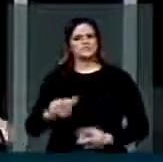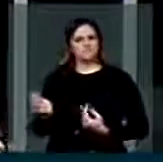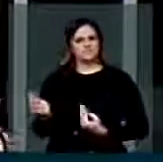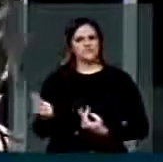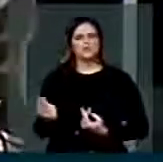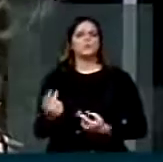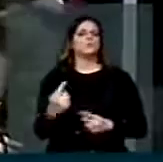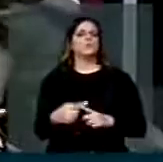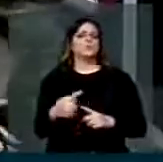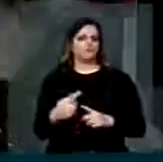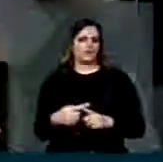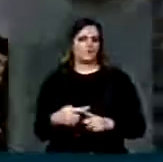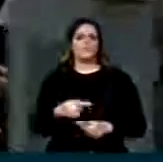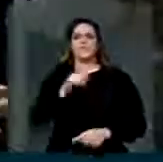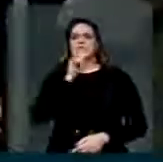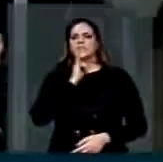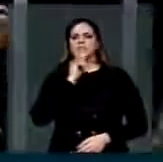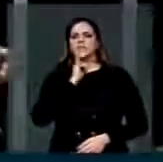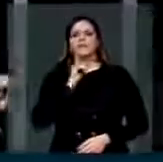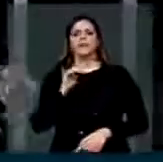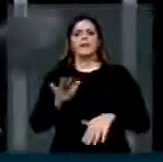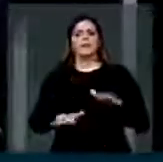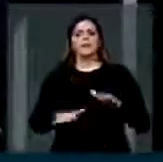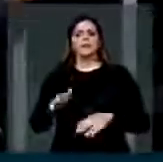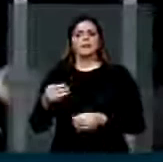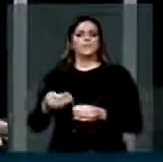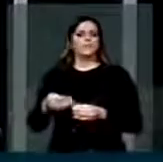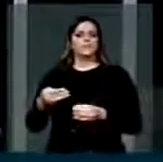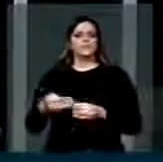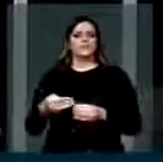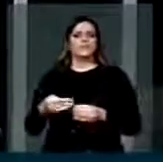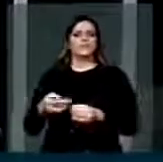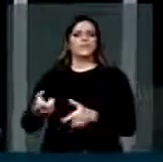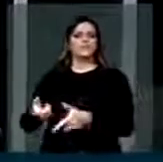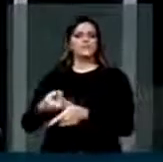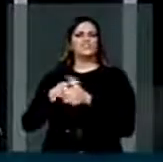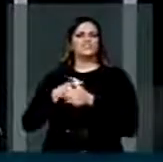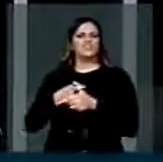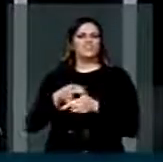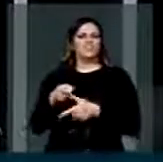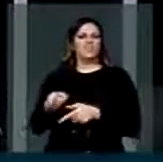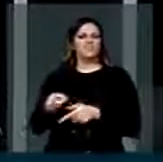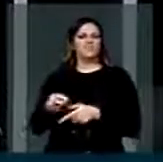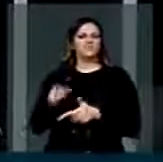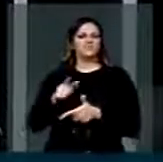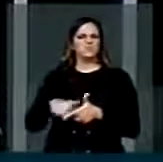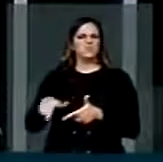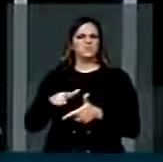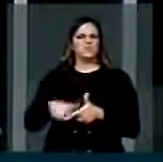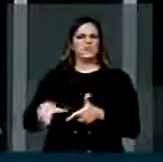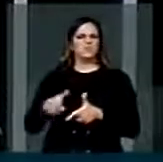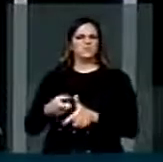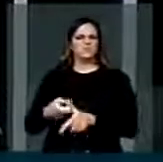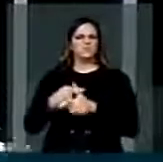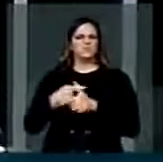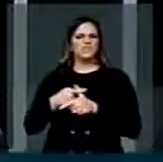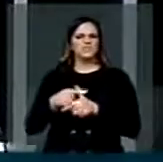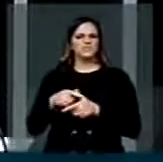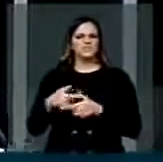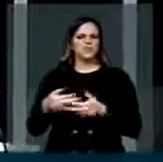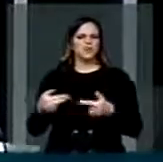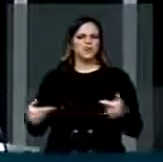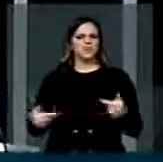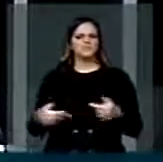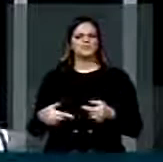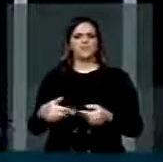motivos são muitos. Muitas das vezes o município está inadimplente, ou seja, está devendo prestações de